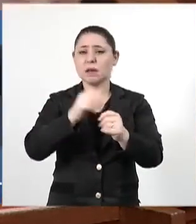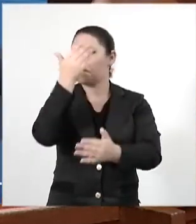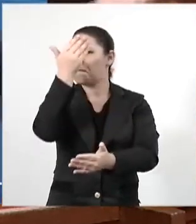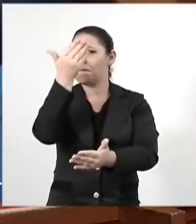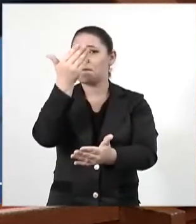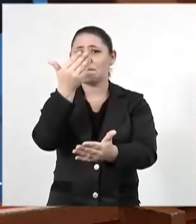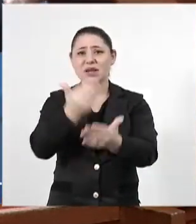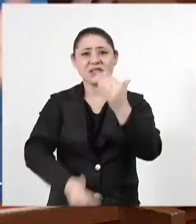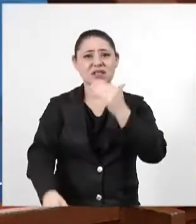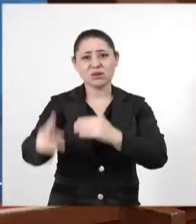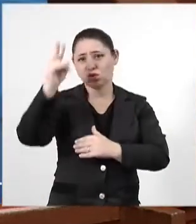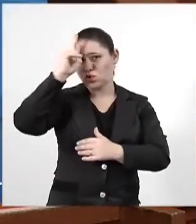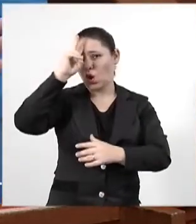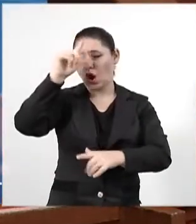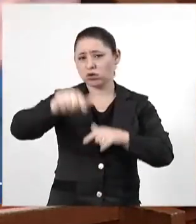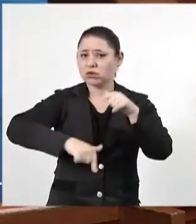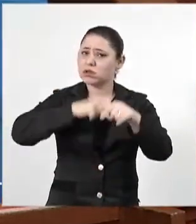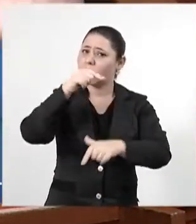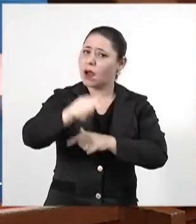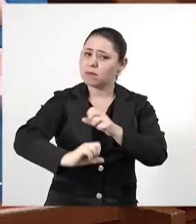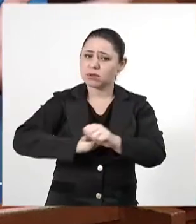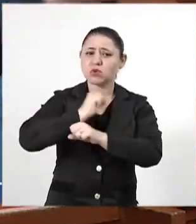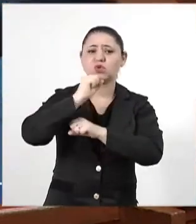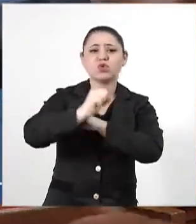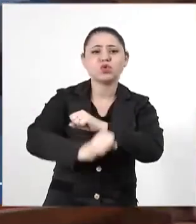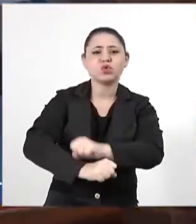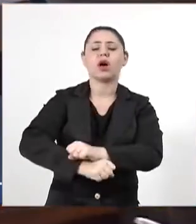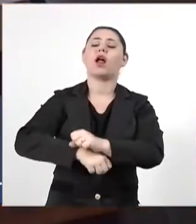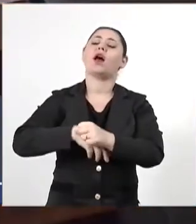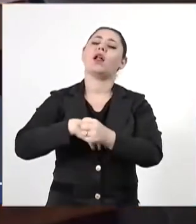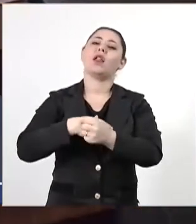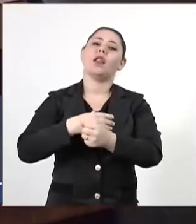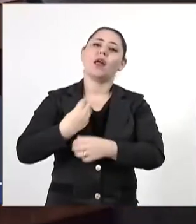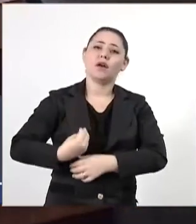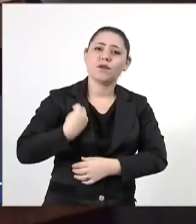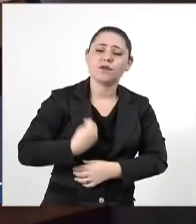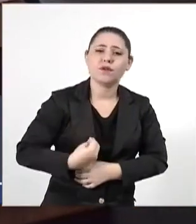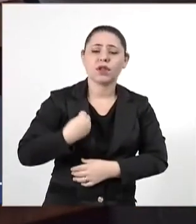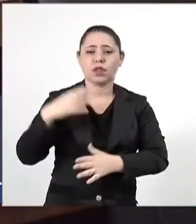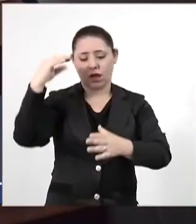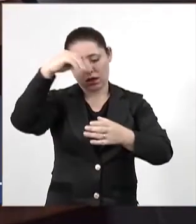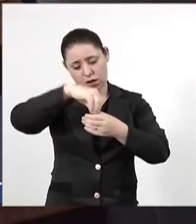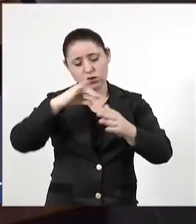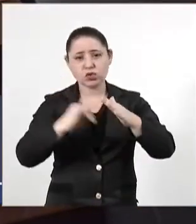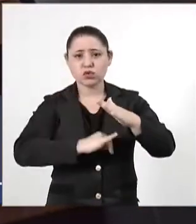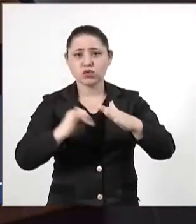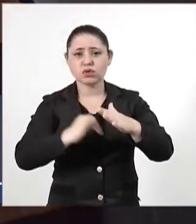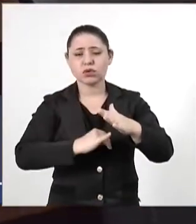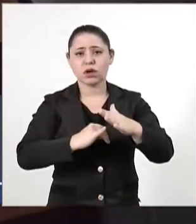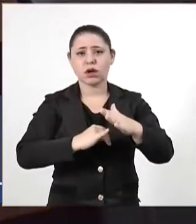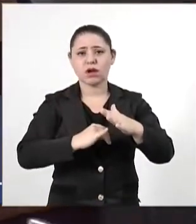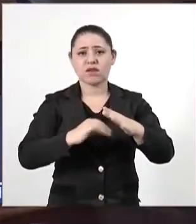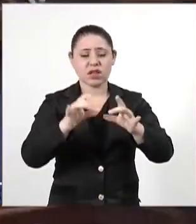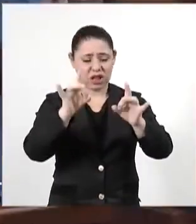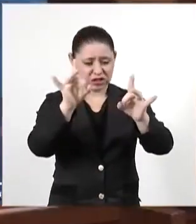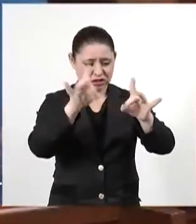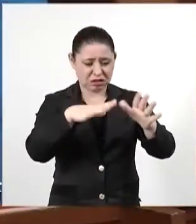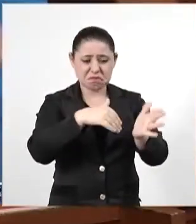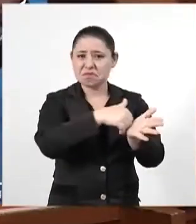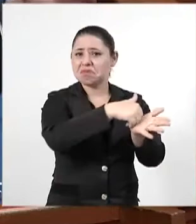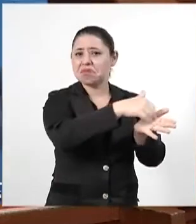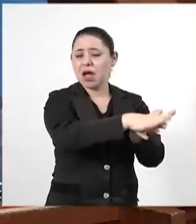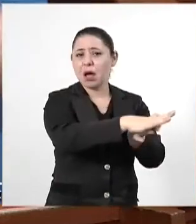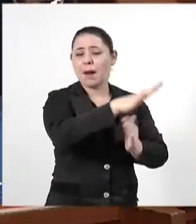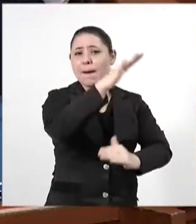perdendo um histórico de trabalho construído ao longo de uma vida nessas instituições. Nós estaremos dispensando